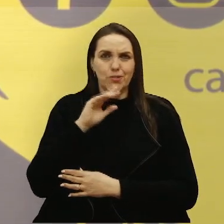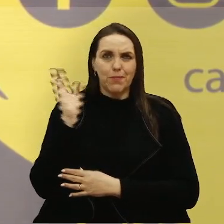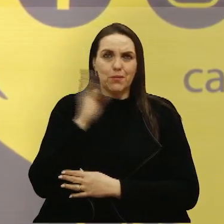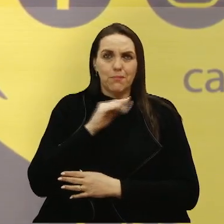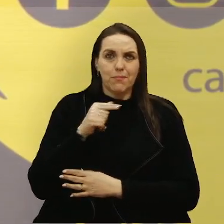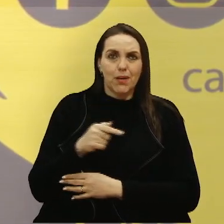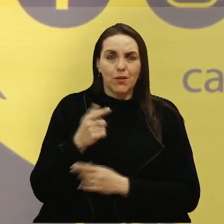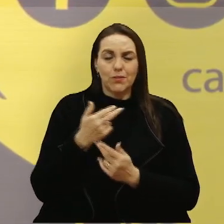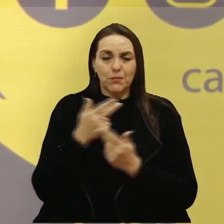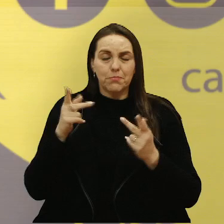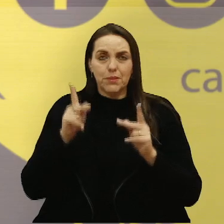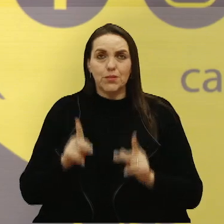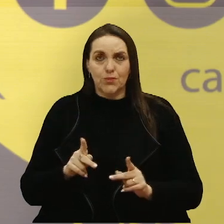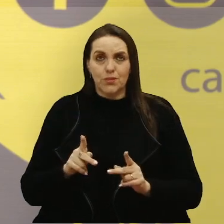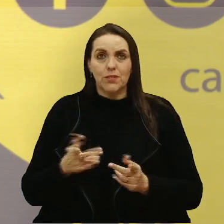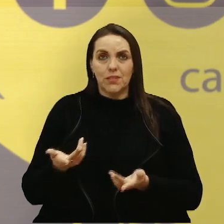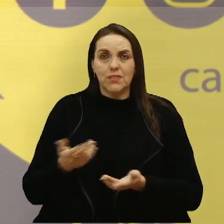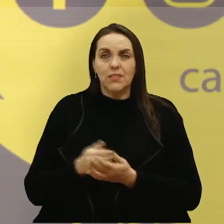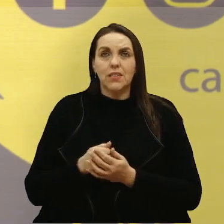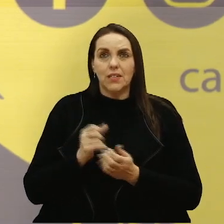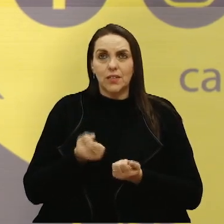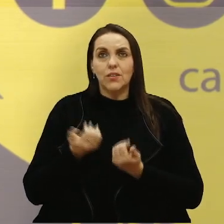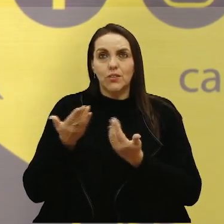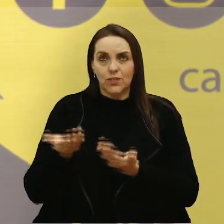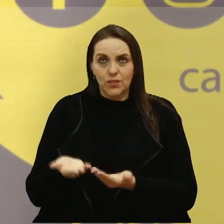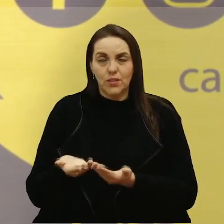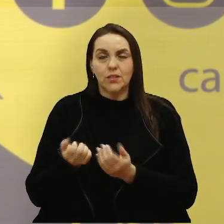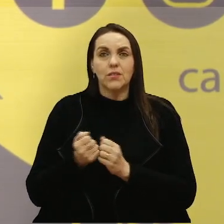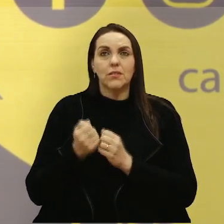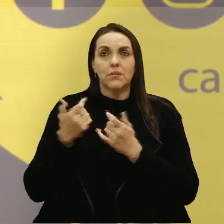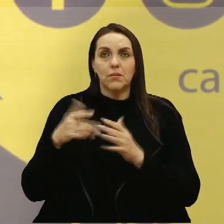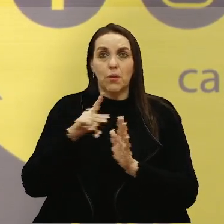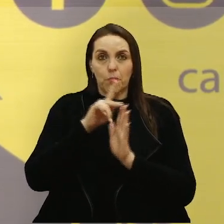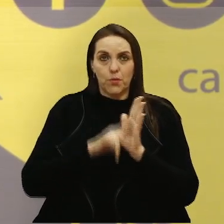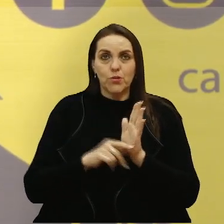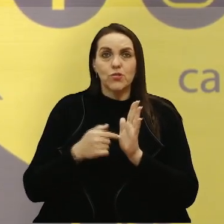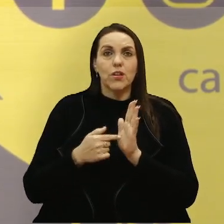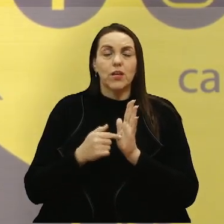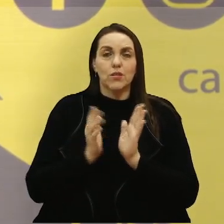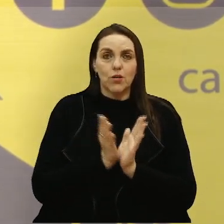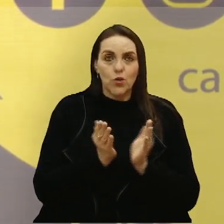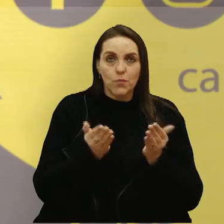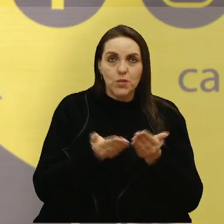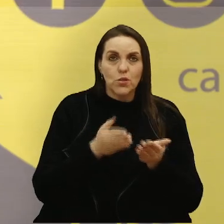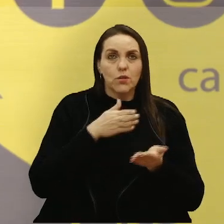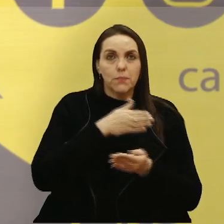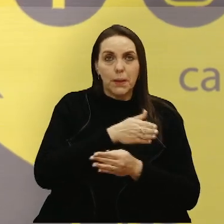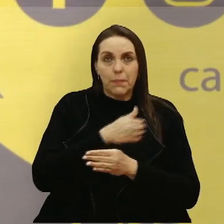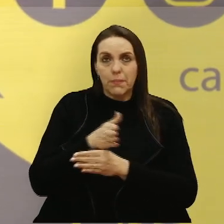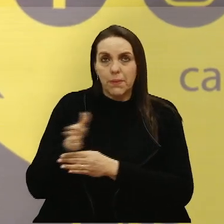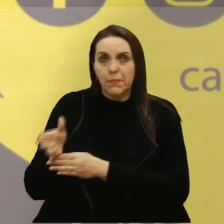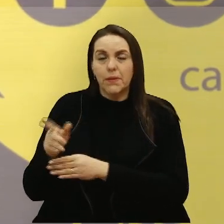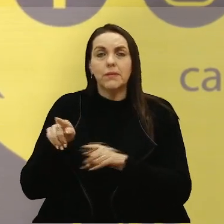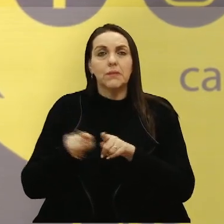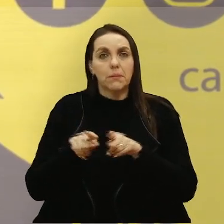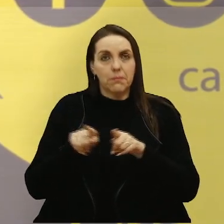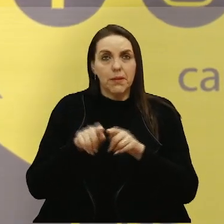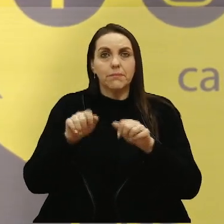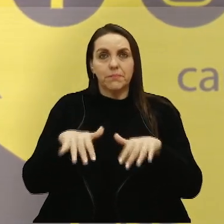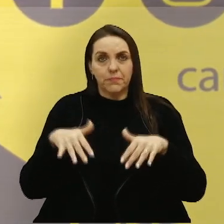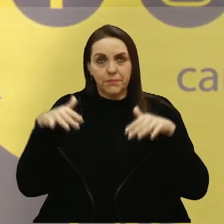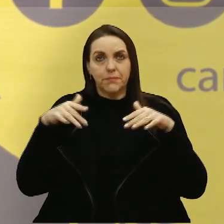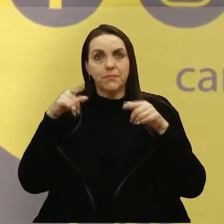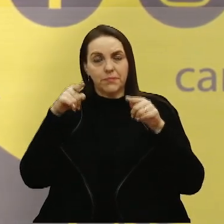por algumas pessoas. A gente trouxe, está sendo passado esse projeto nas comissões, vai chegar no plenário para discussão, e a gente vai